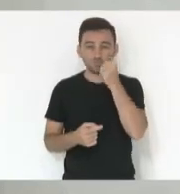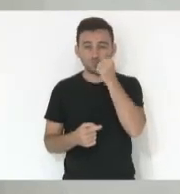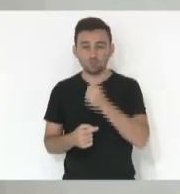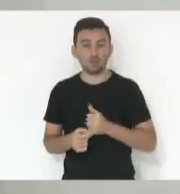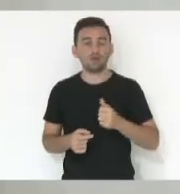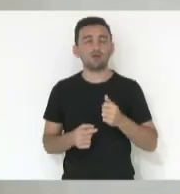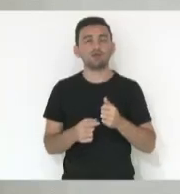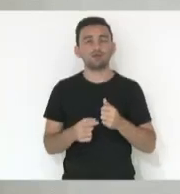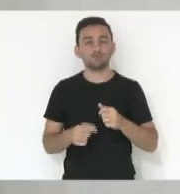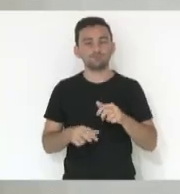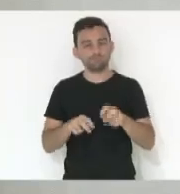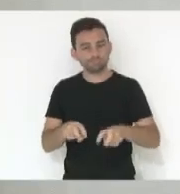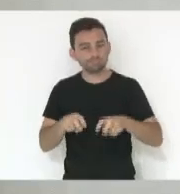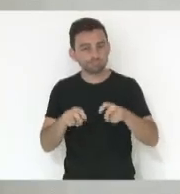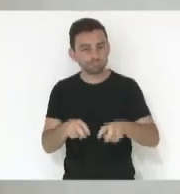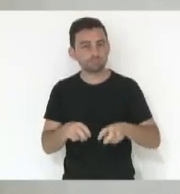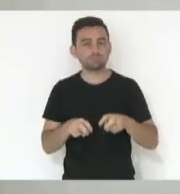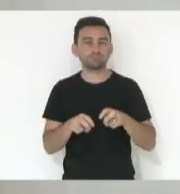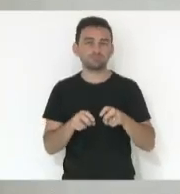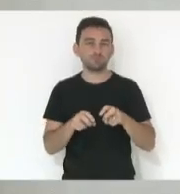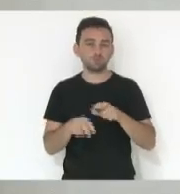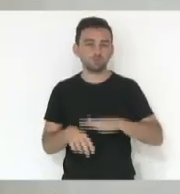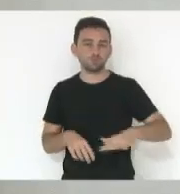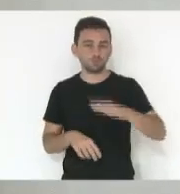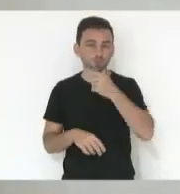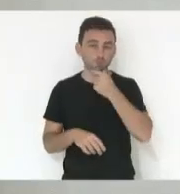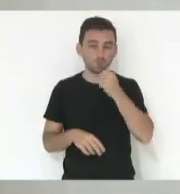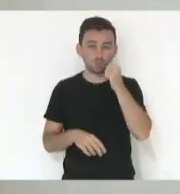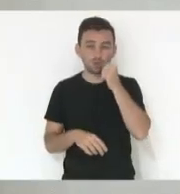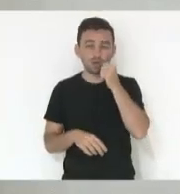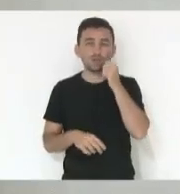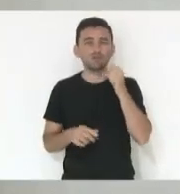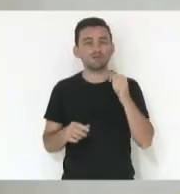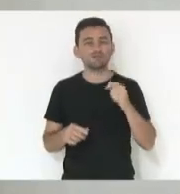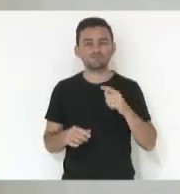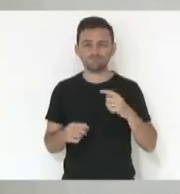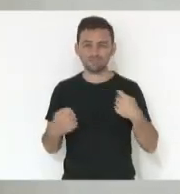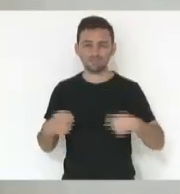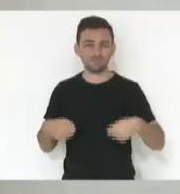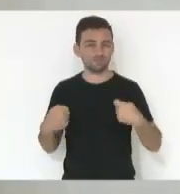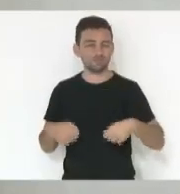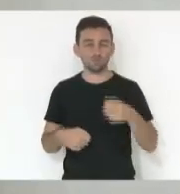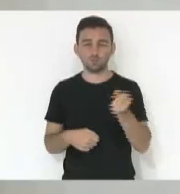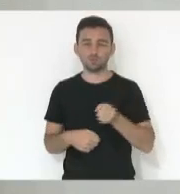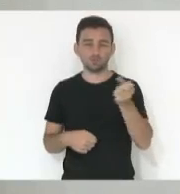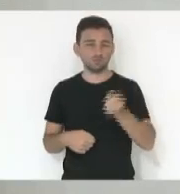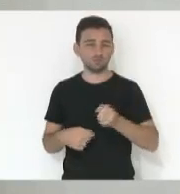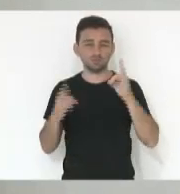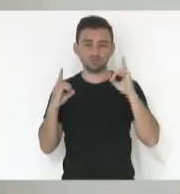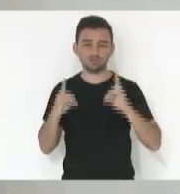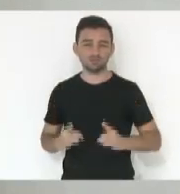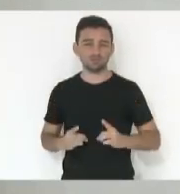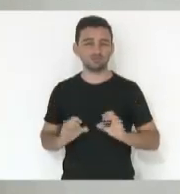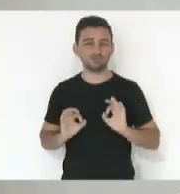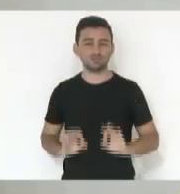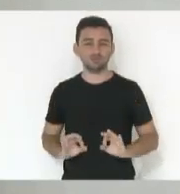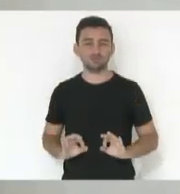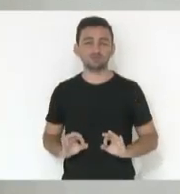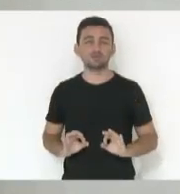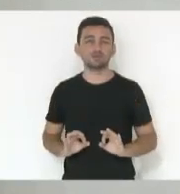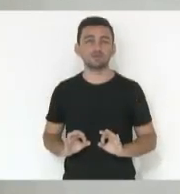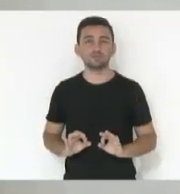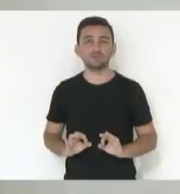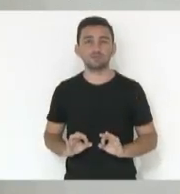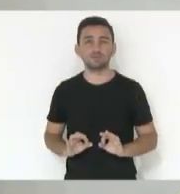muito para que nós possamos ter, no mínimo, uma aposentadoria digna. E eu quero aqui ressaltar que os